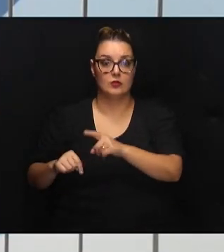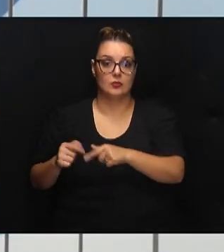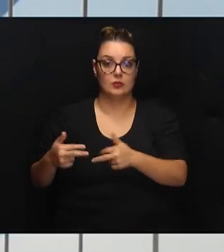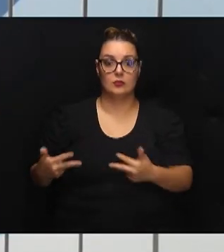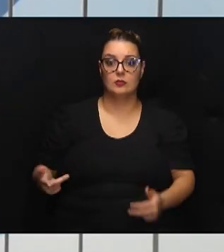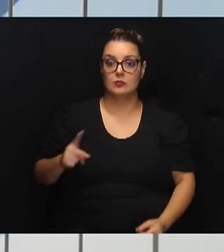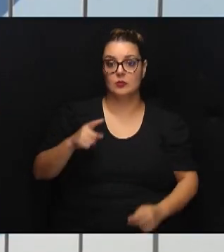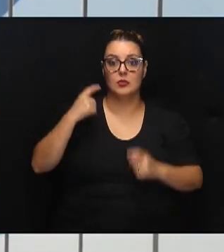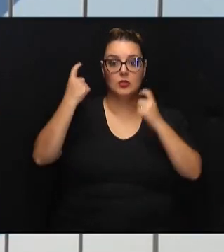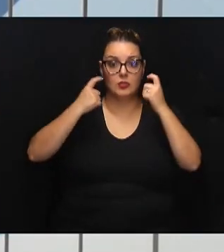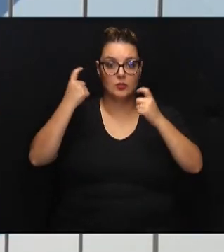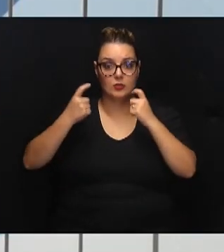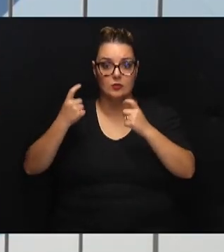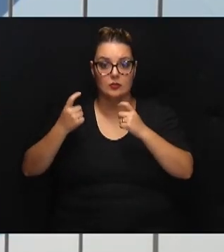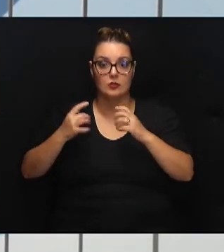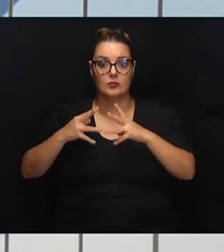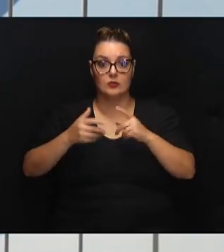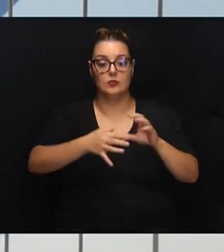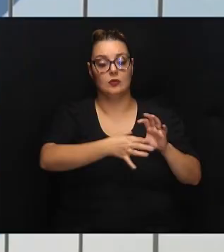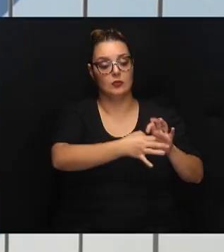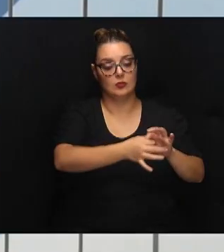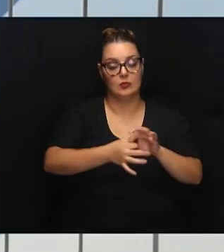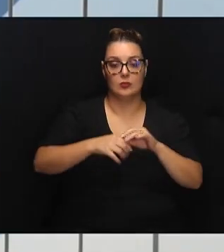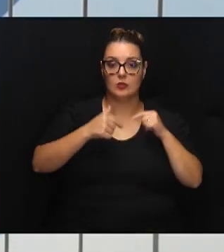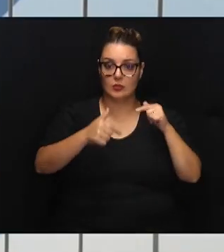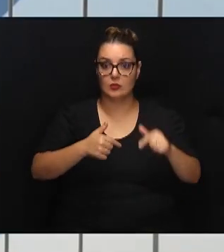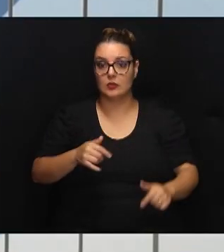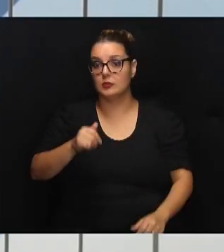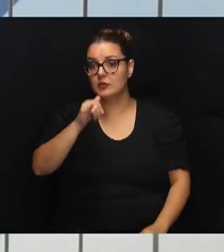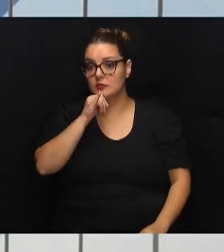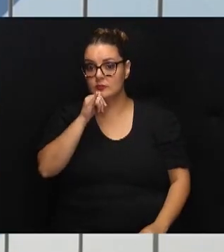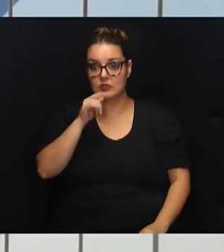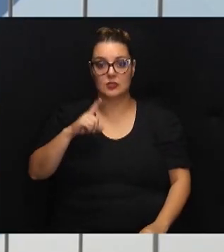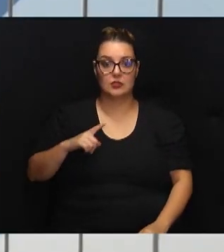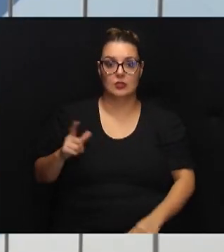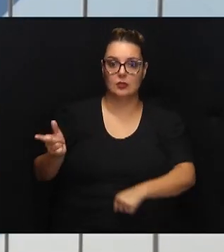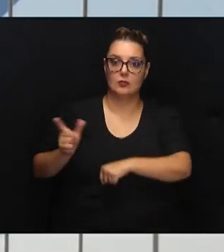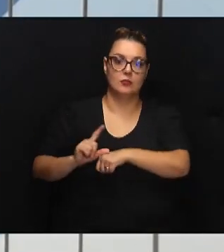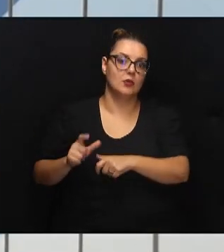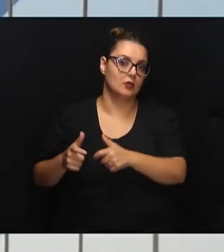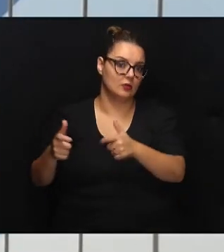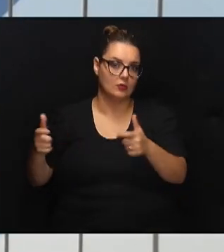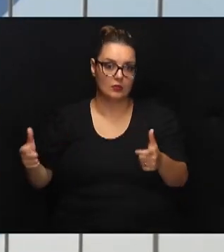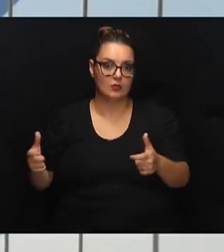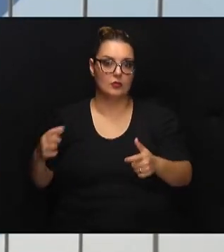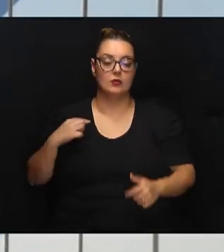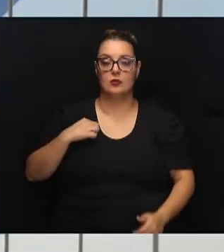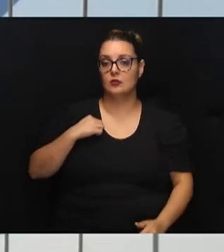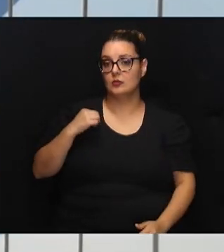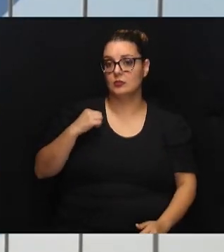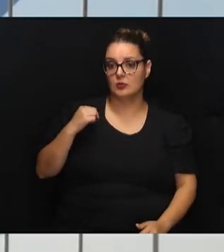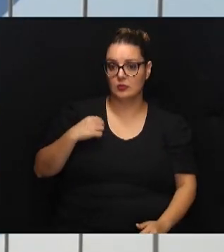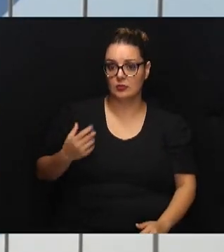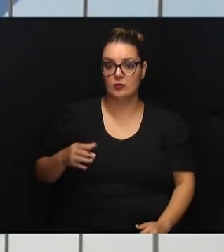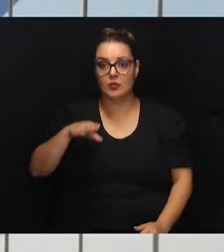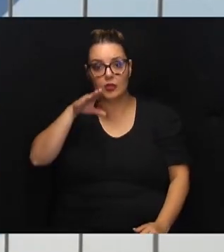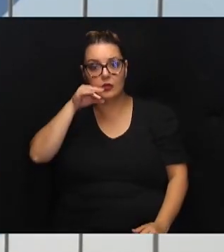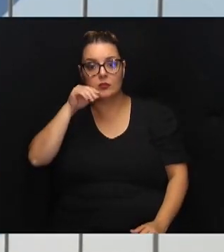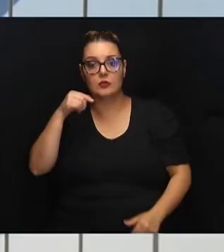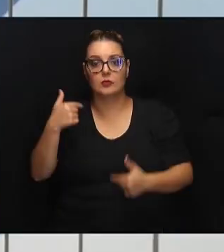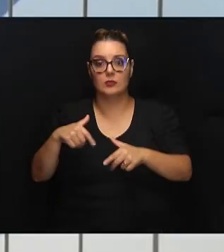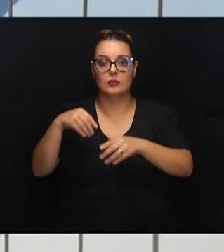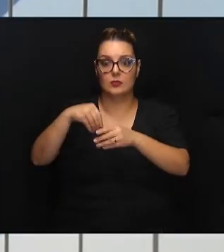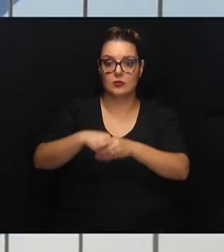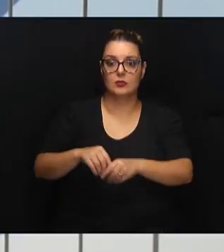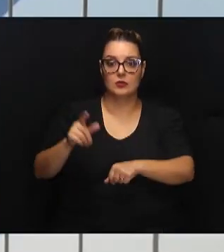se preocupa com toda a cadeia de trabalho. Então, por exemplo, eu tenho uma loja grande de roupas que os funcionários que trabalham dentro